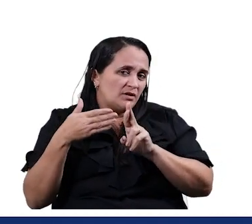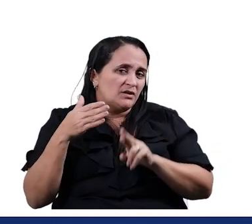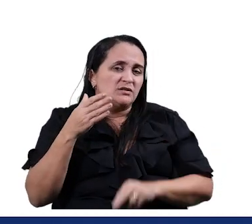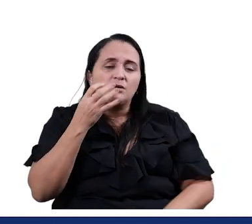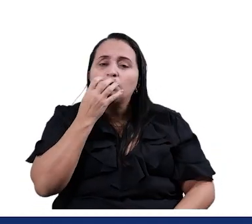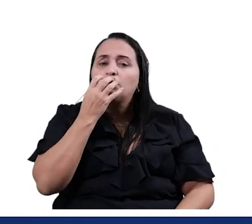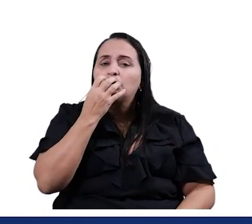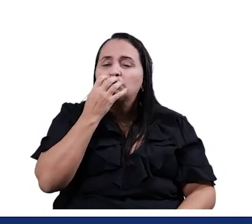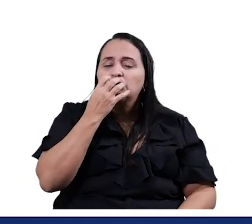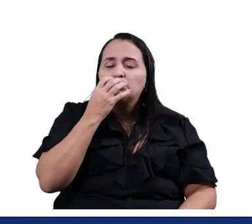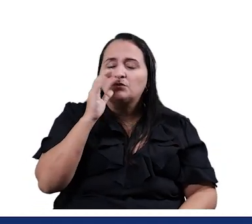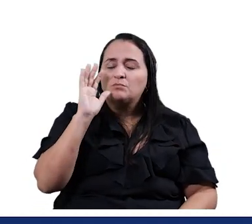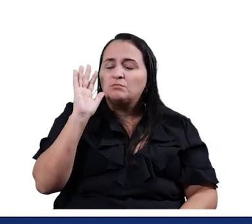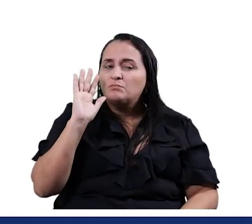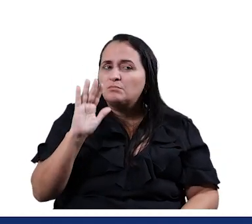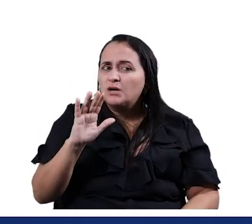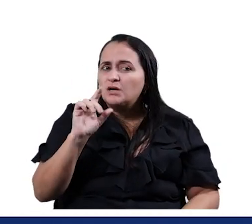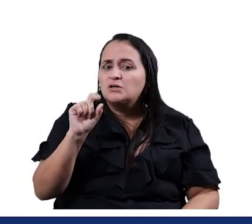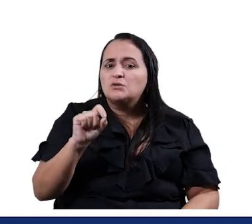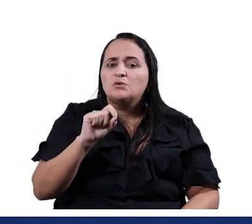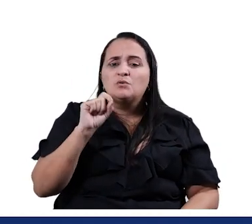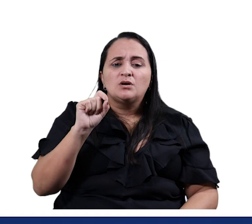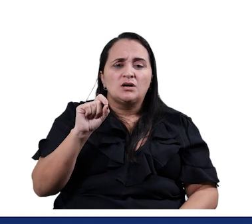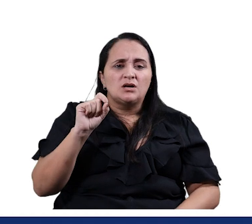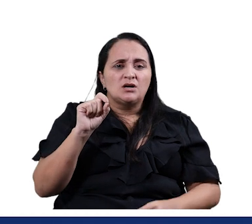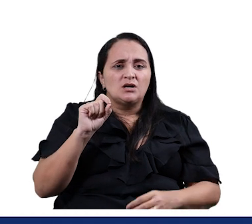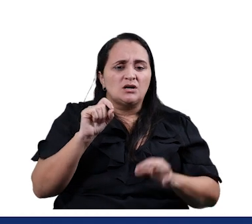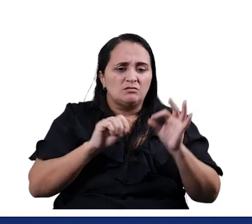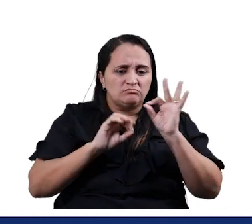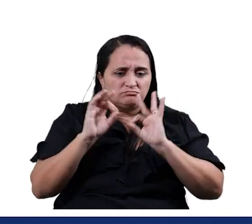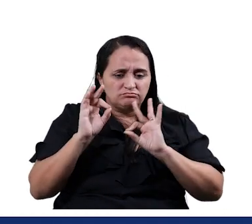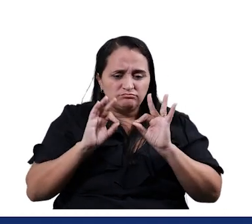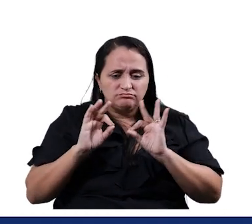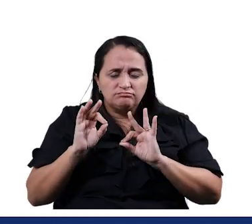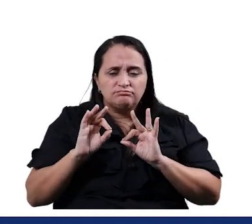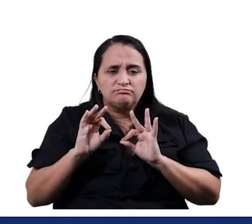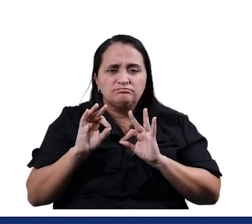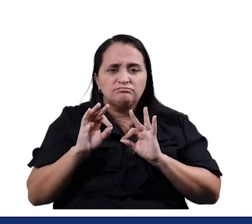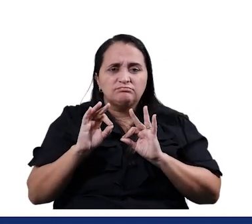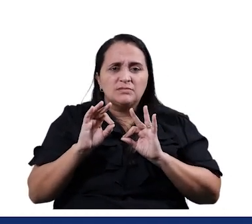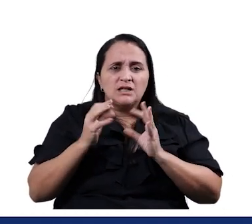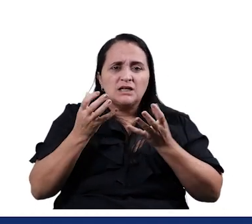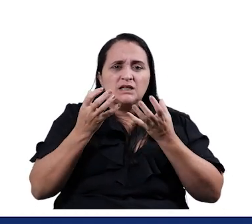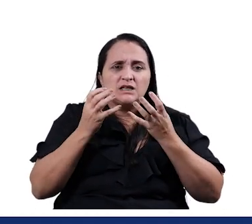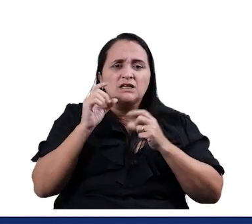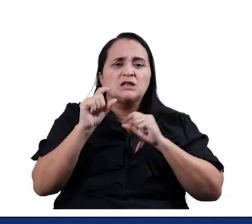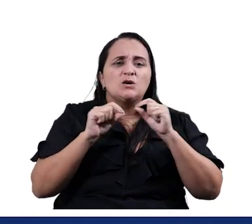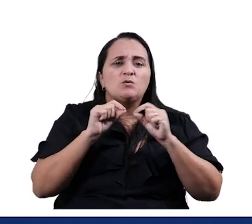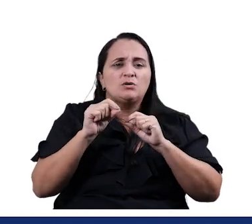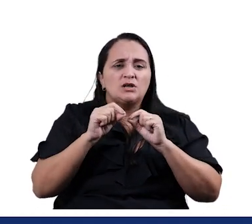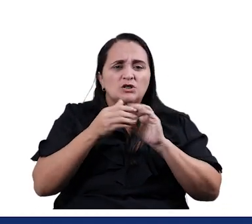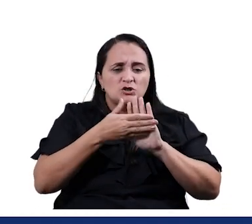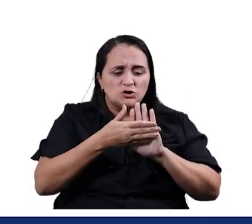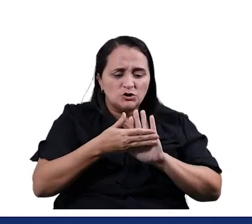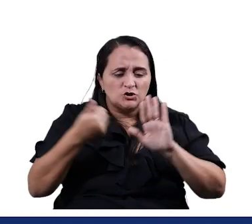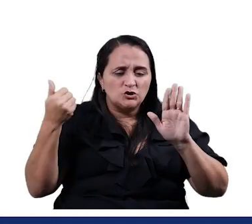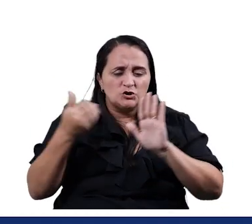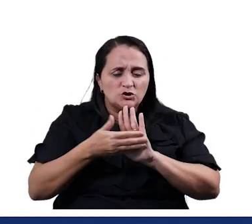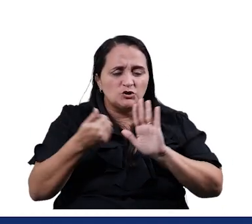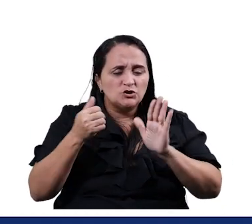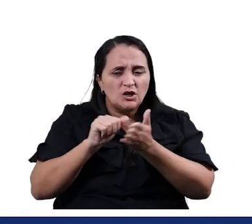E, por fim, os homens dali, um plano para tirar os homens dali.